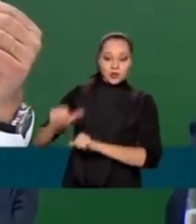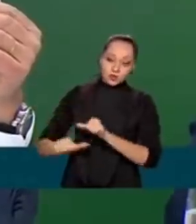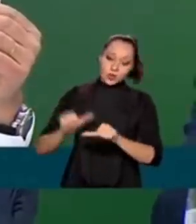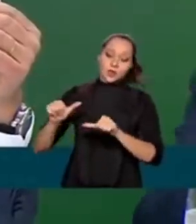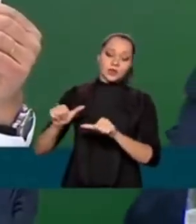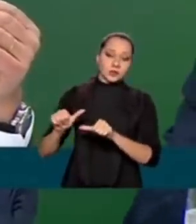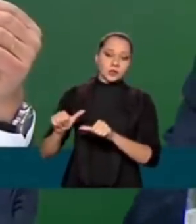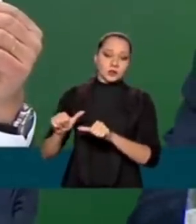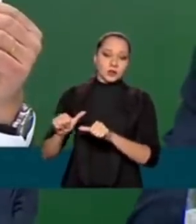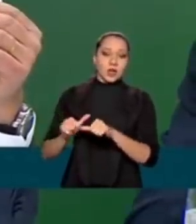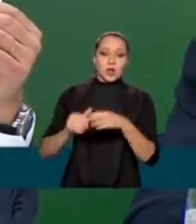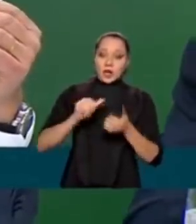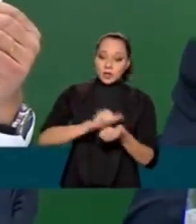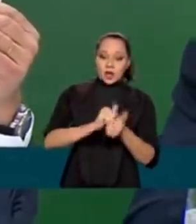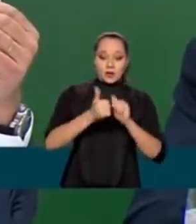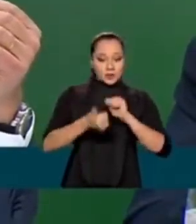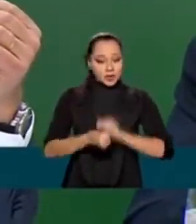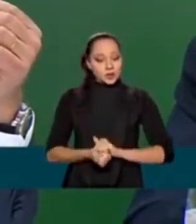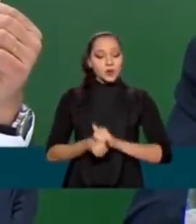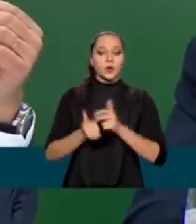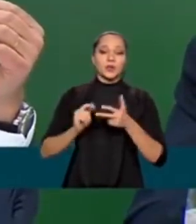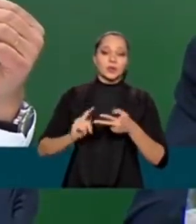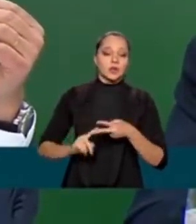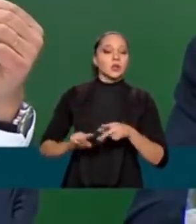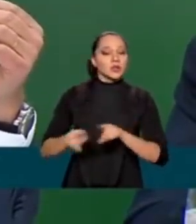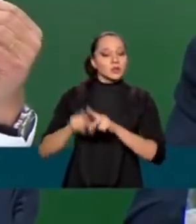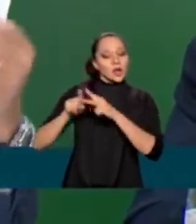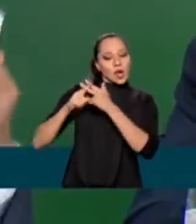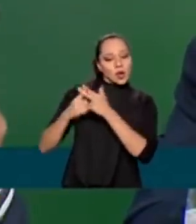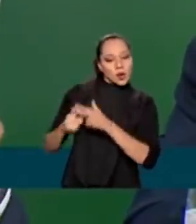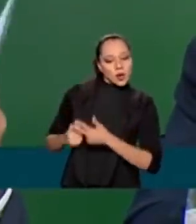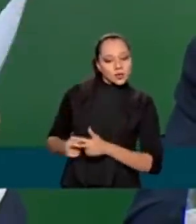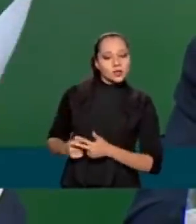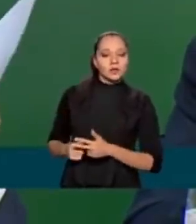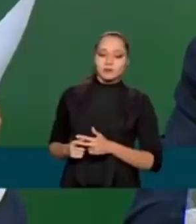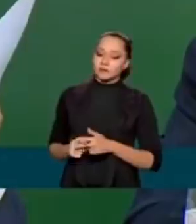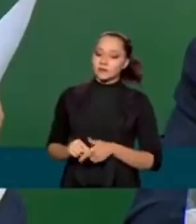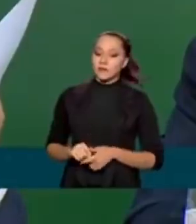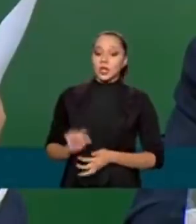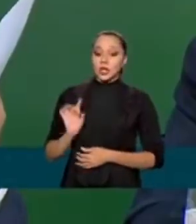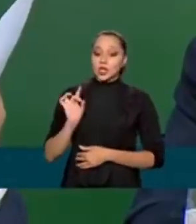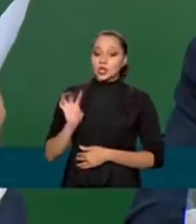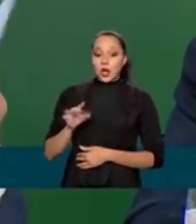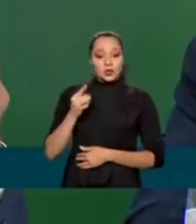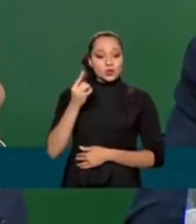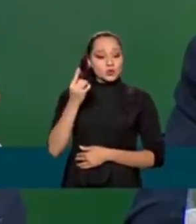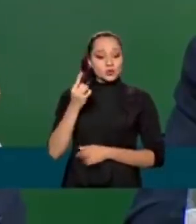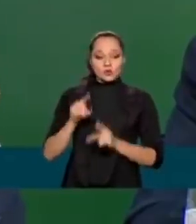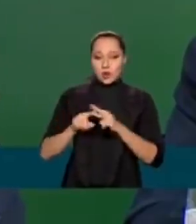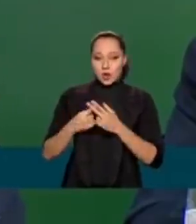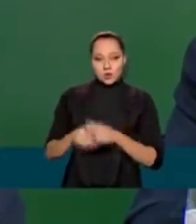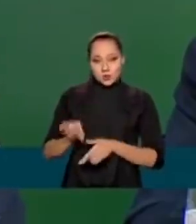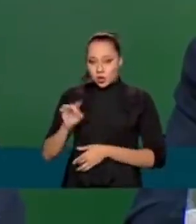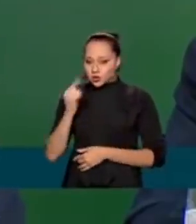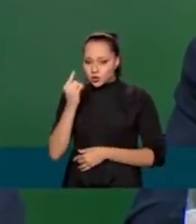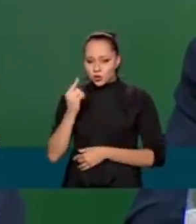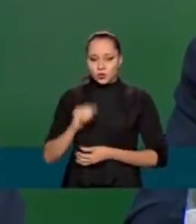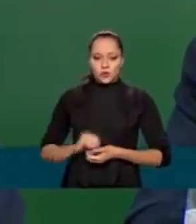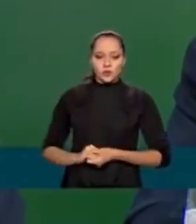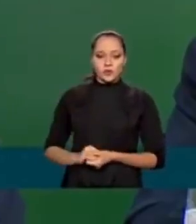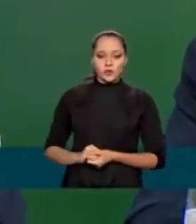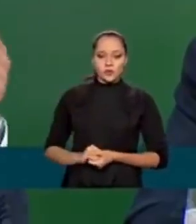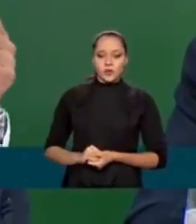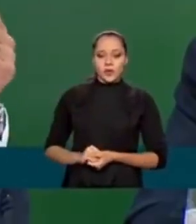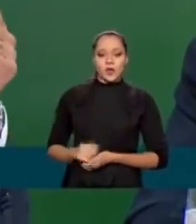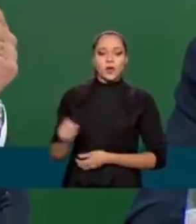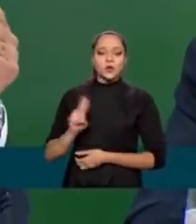modificações, as adequações e a correção apenas de um aspecto: according to